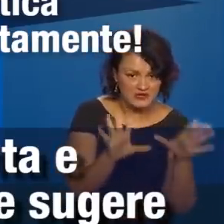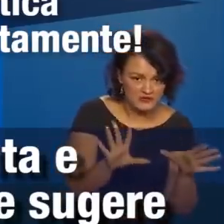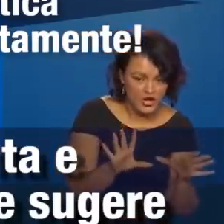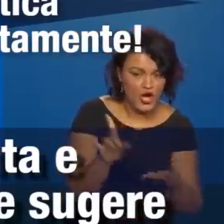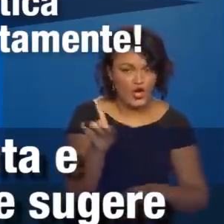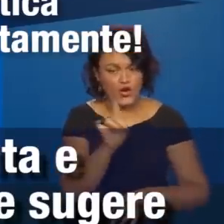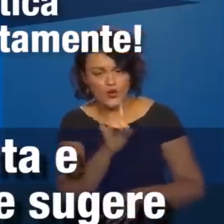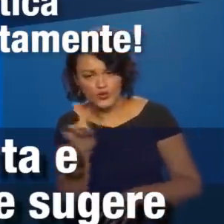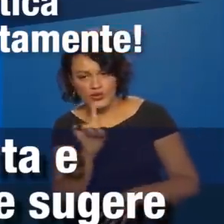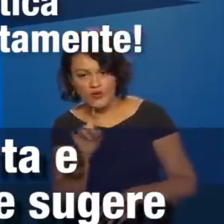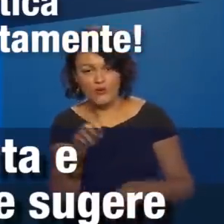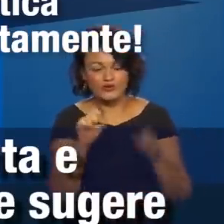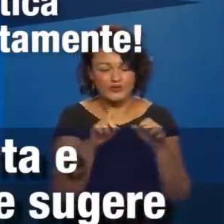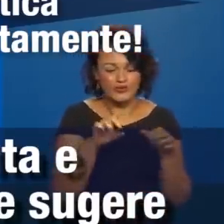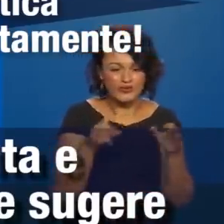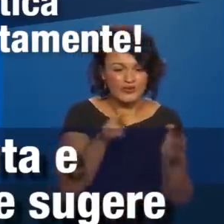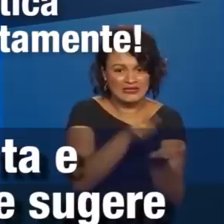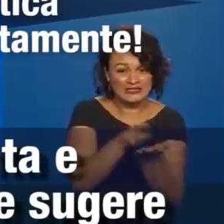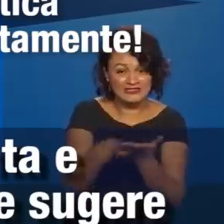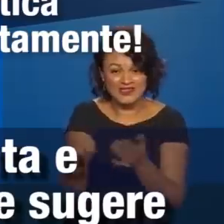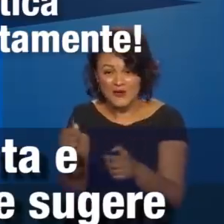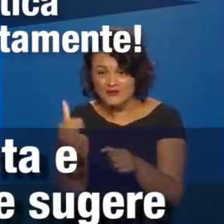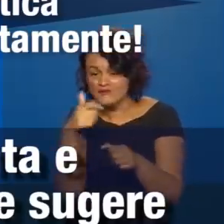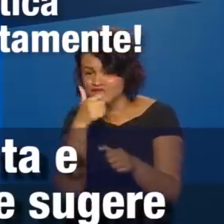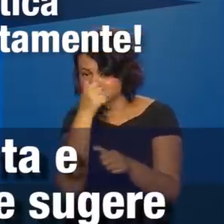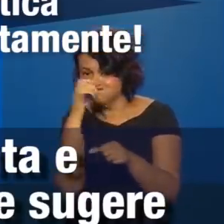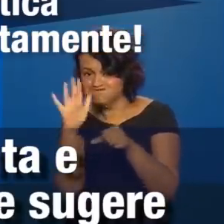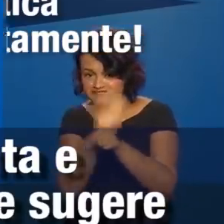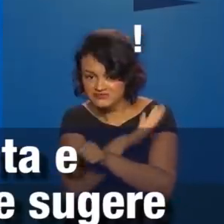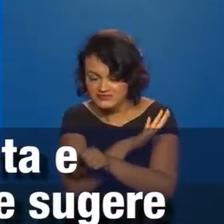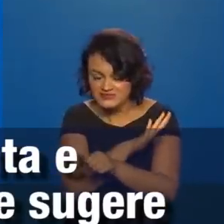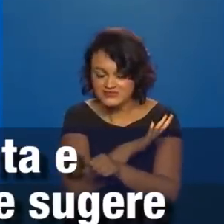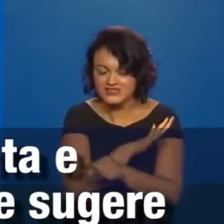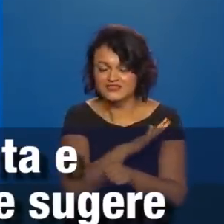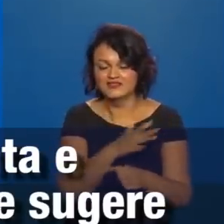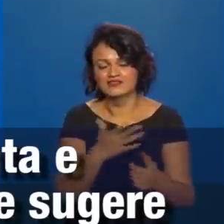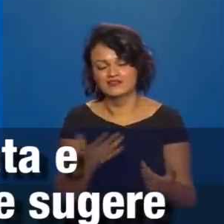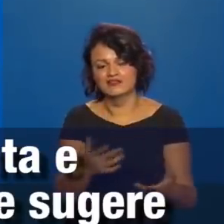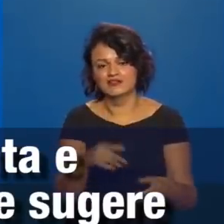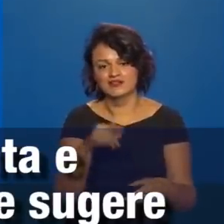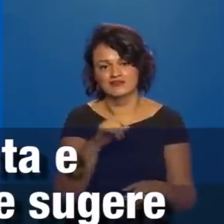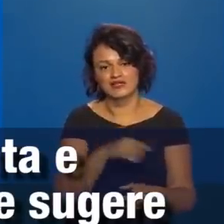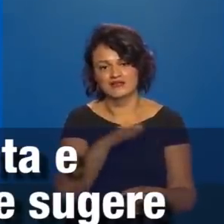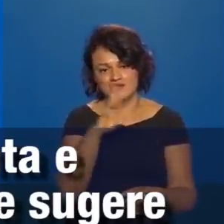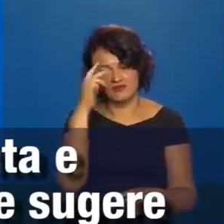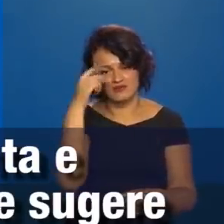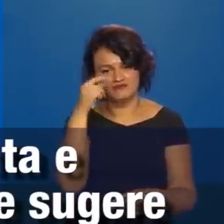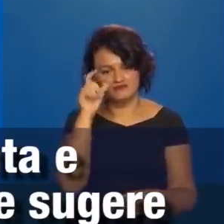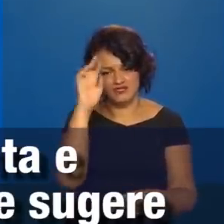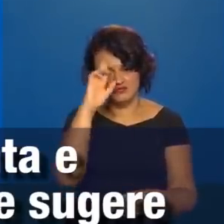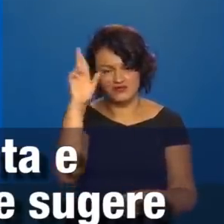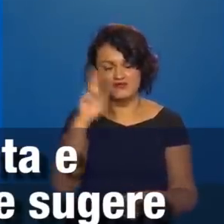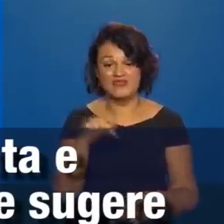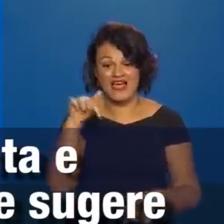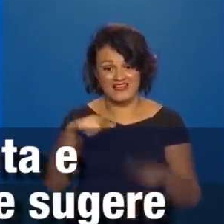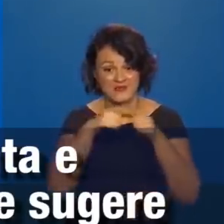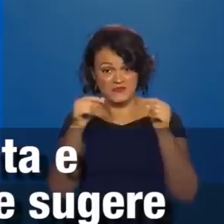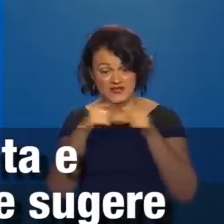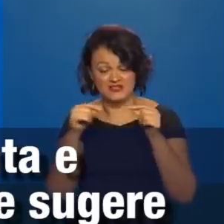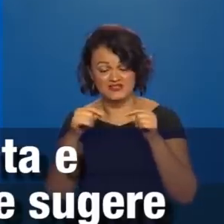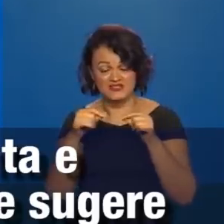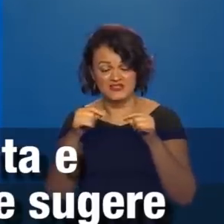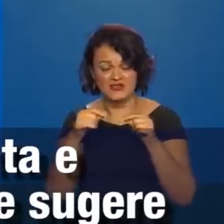próxima do esgotamento, se está abaixo. Eu creio que aqui no Distrito Federal, diferente de Manaus, por exemplo, que